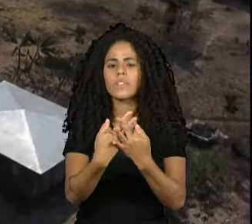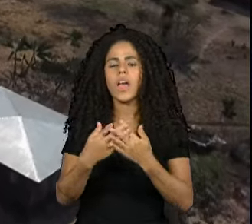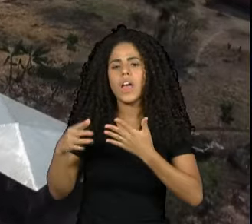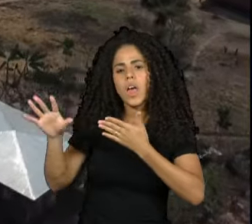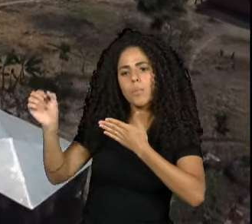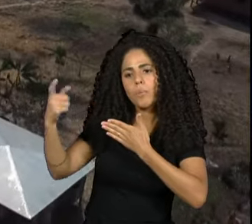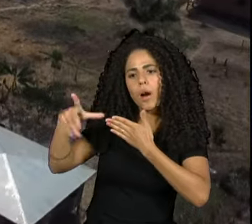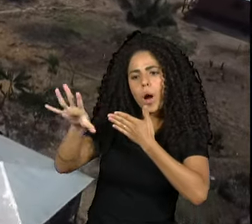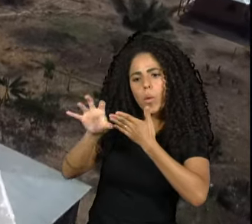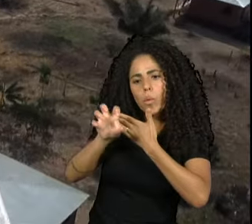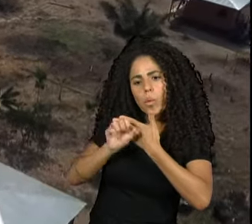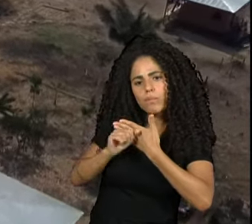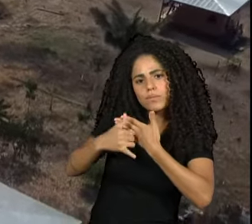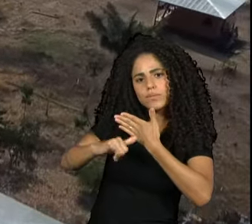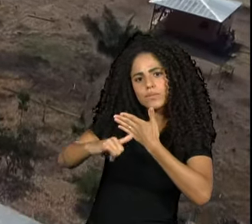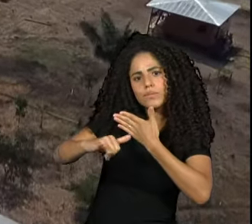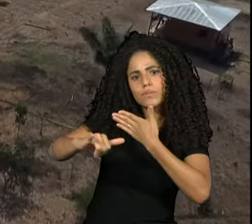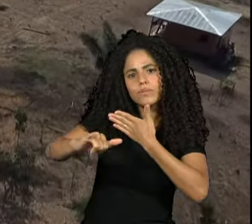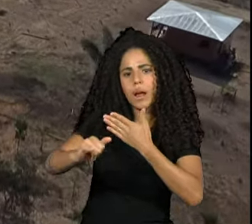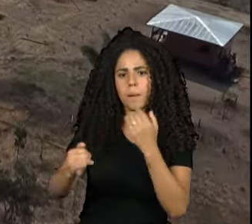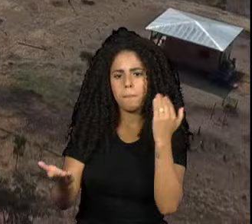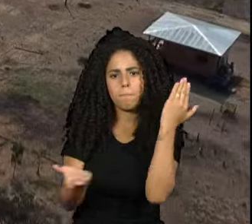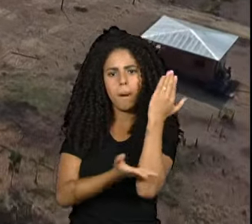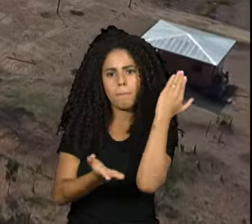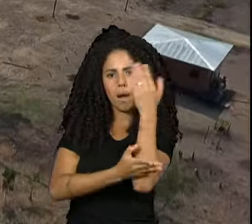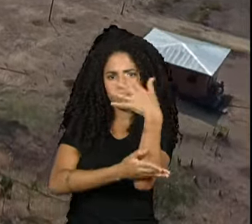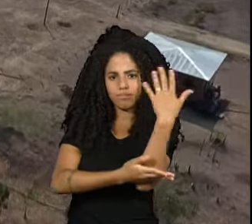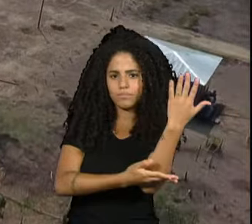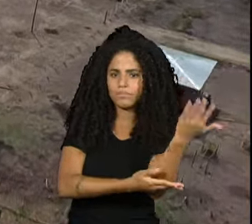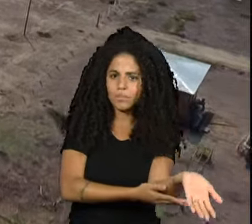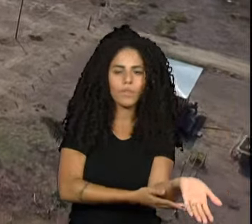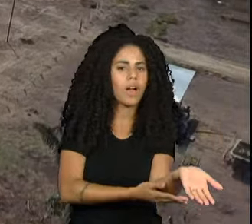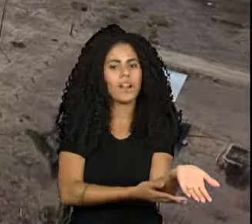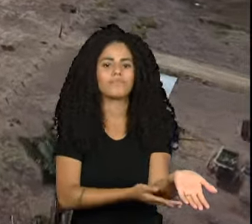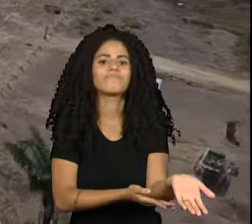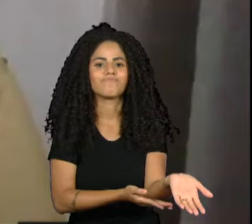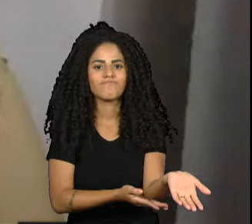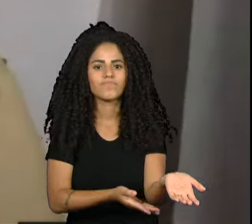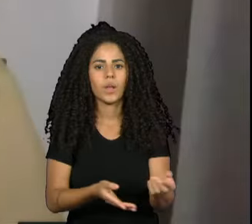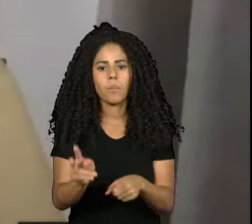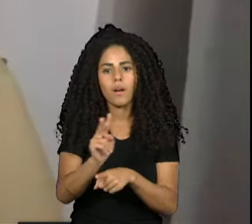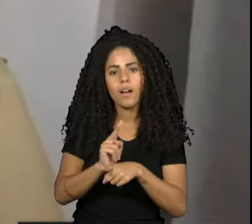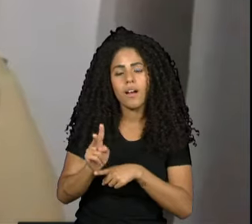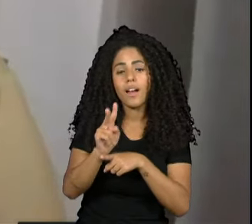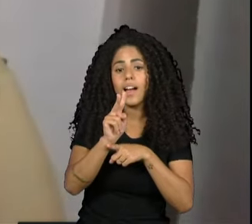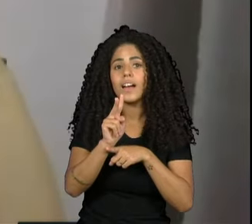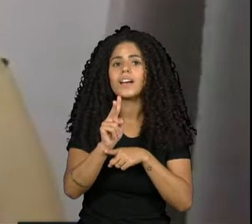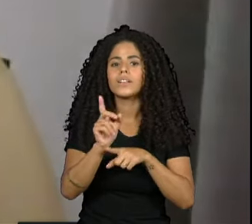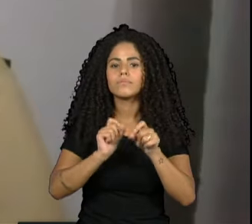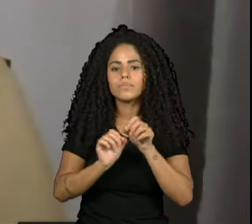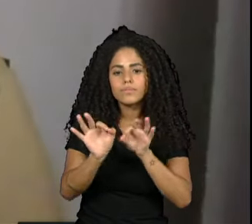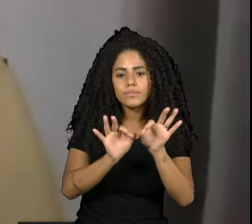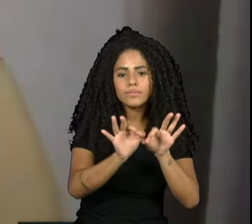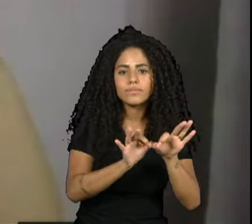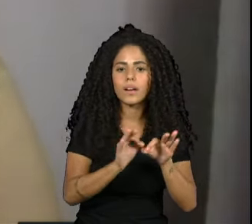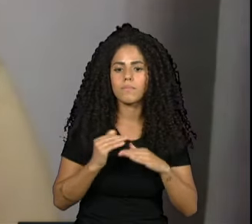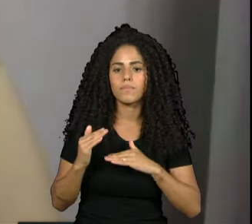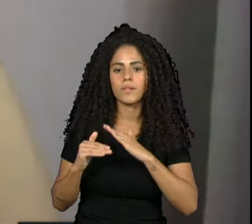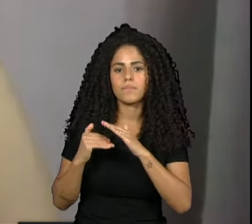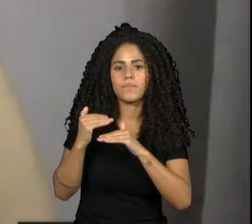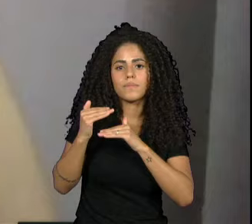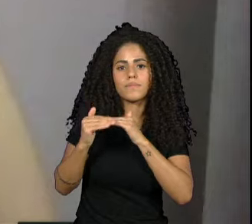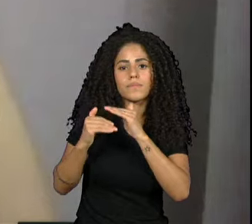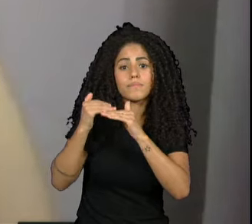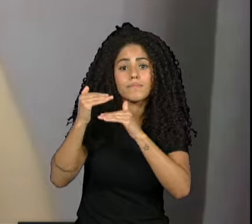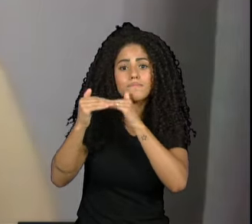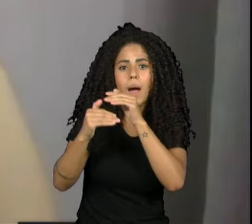possível sem derrubar uma árvore sequer. Você pode fazer sistemas pequenos e ir aumentando, mas